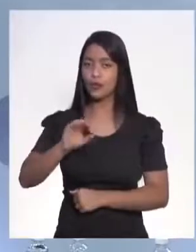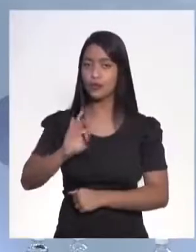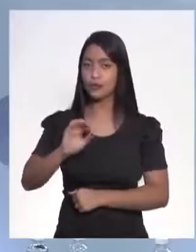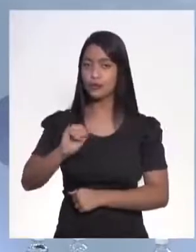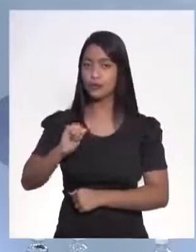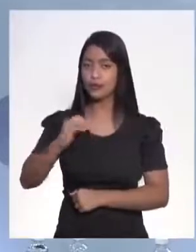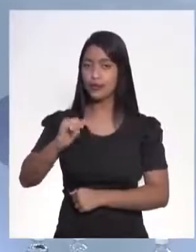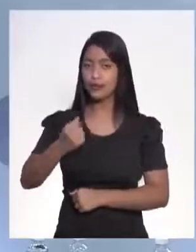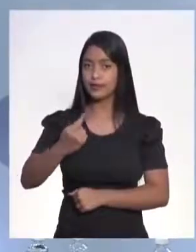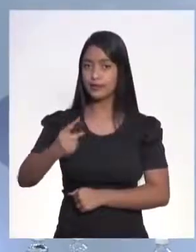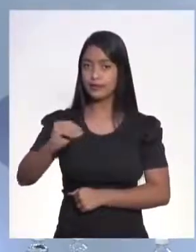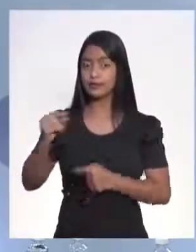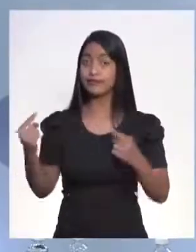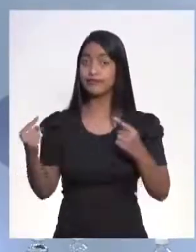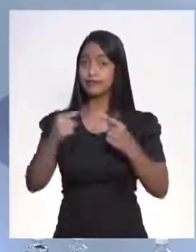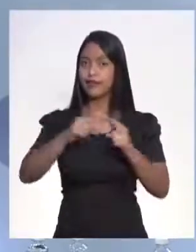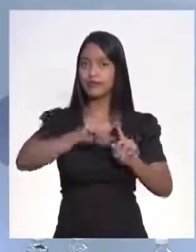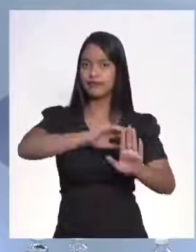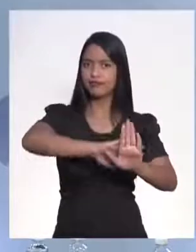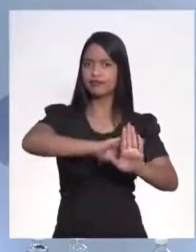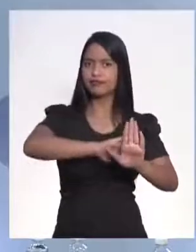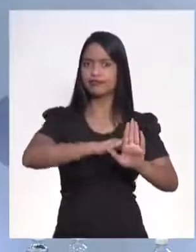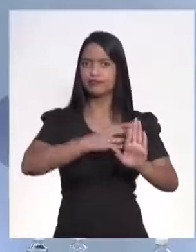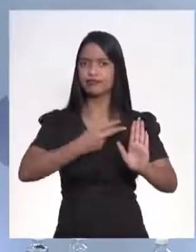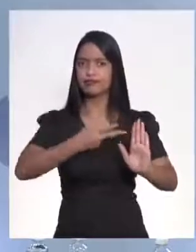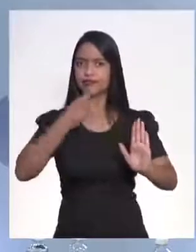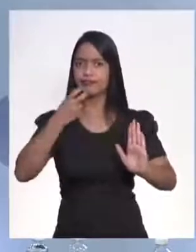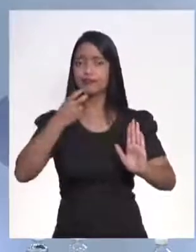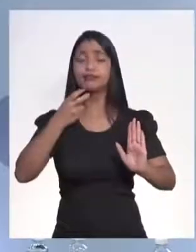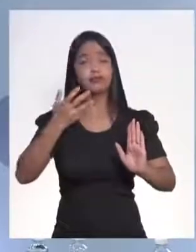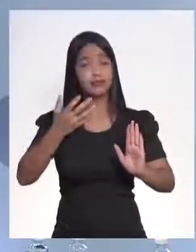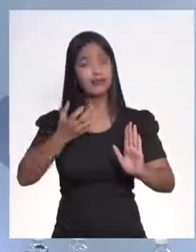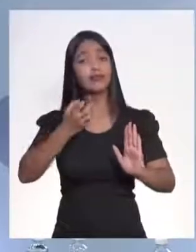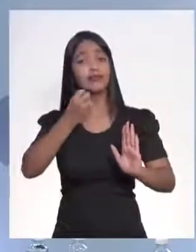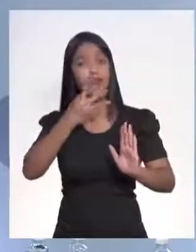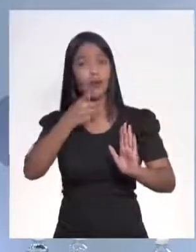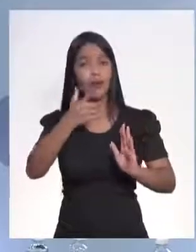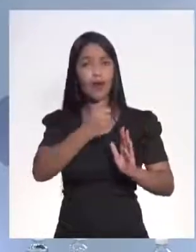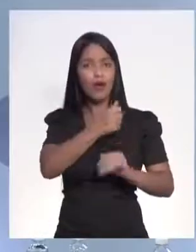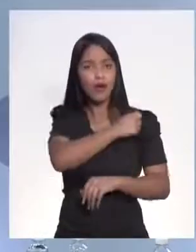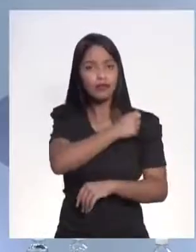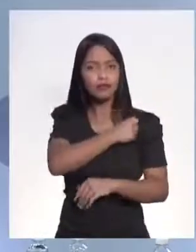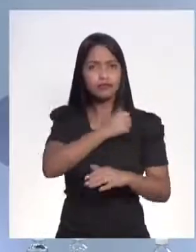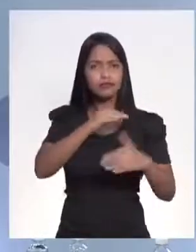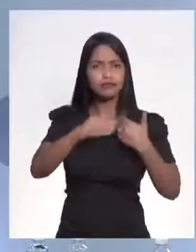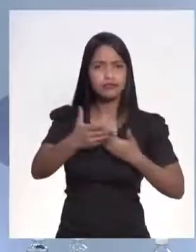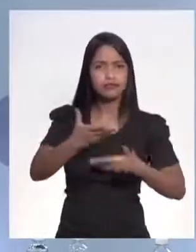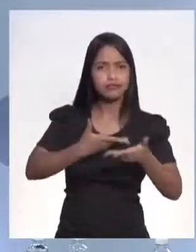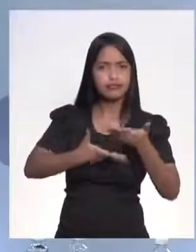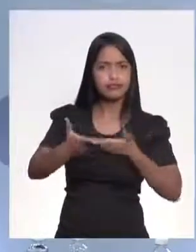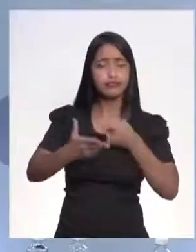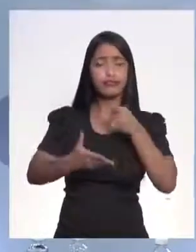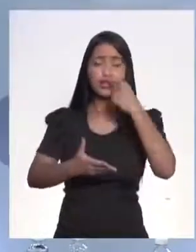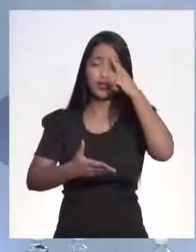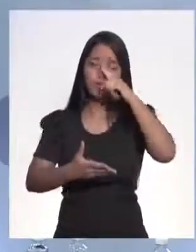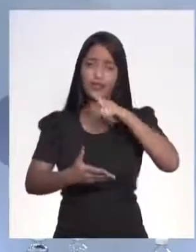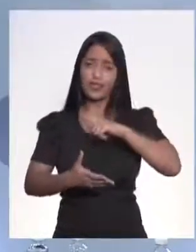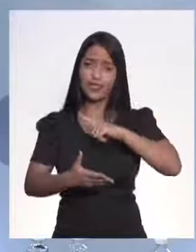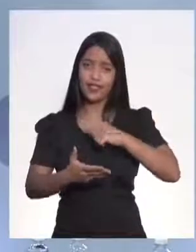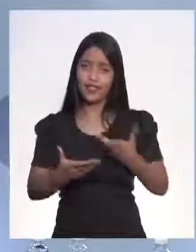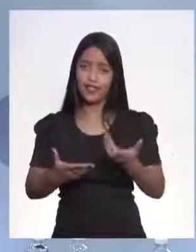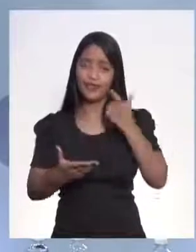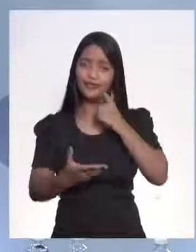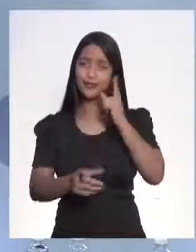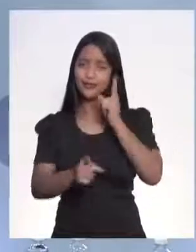o sentido literal é bom gente interagir com a luz que a gente não sabe se algum está com dúvida Nisso não né a Kemily está com dúvida O